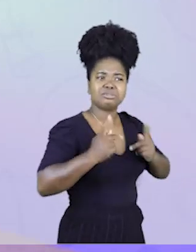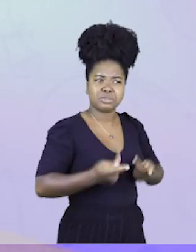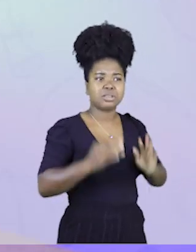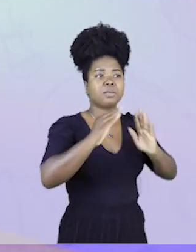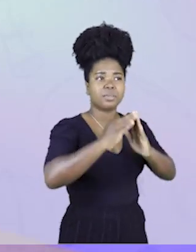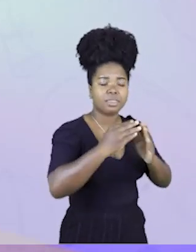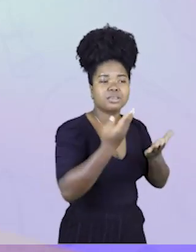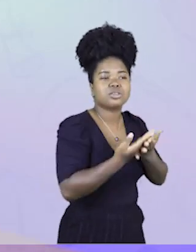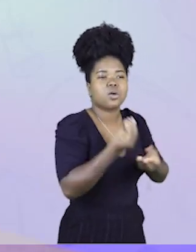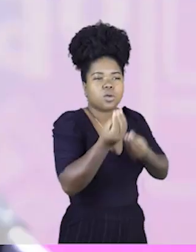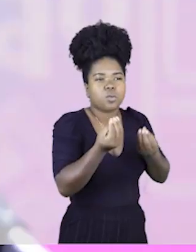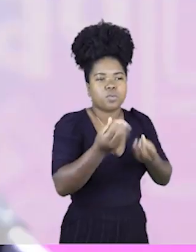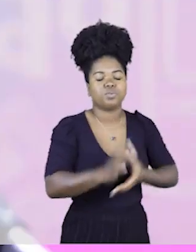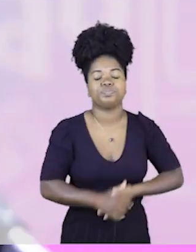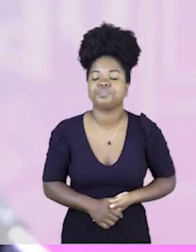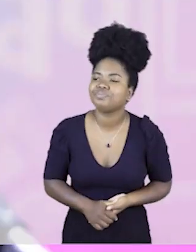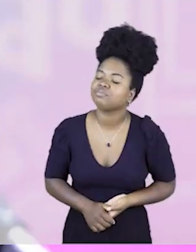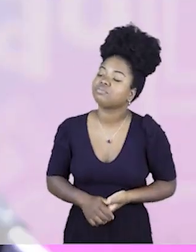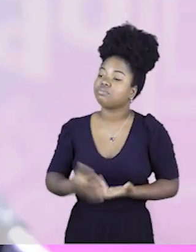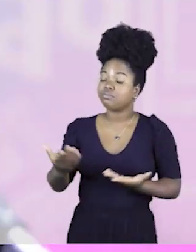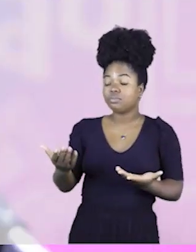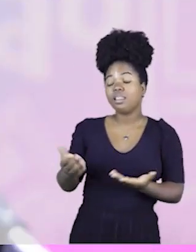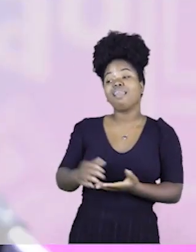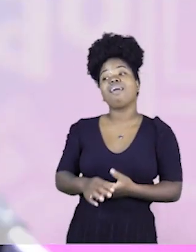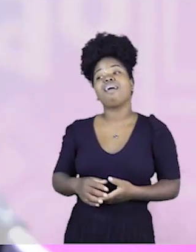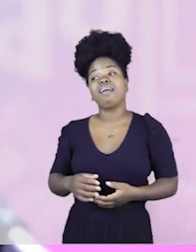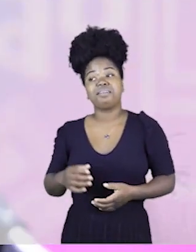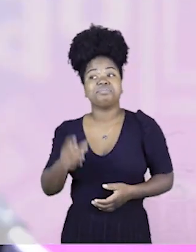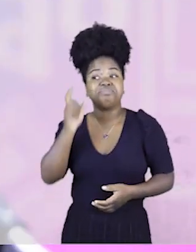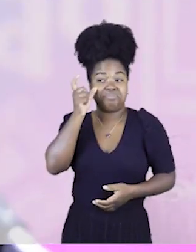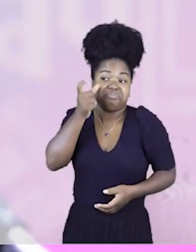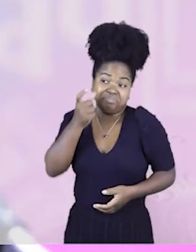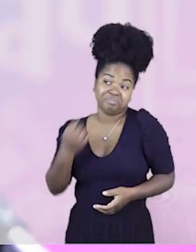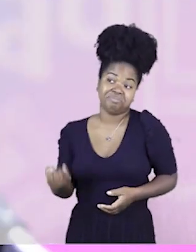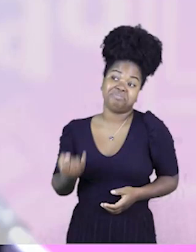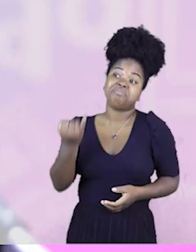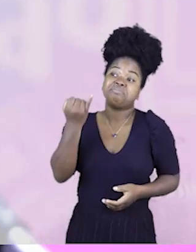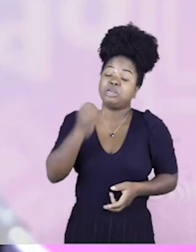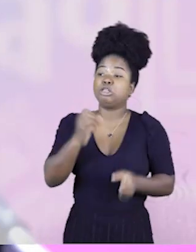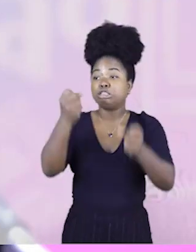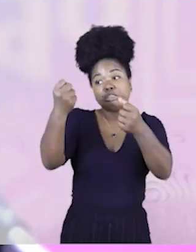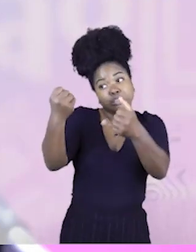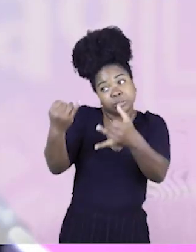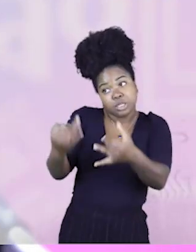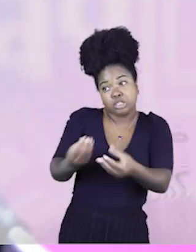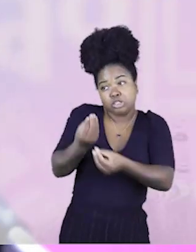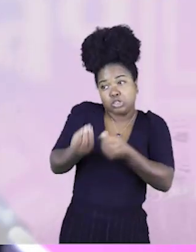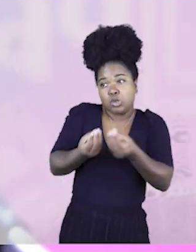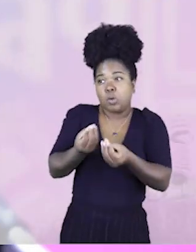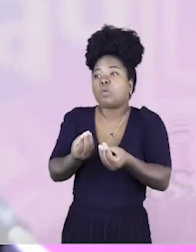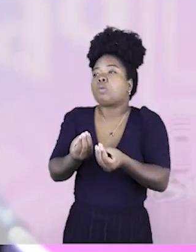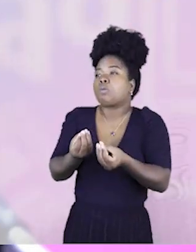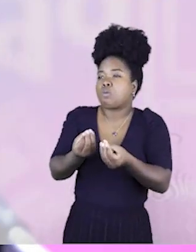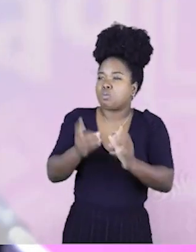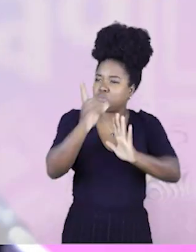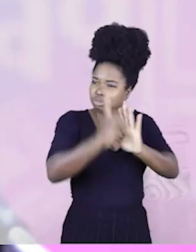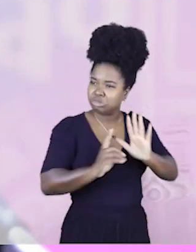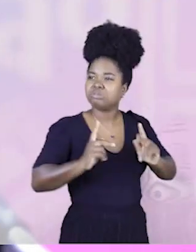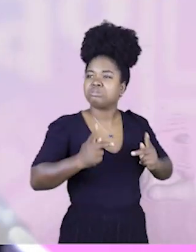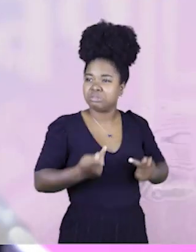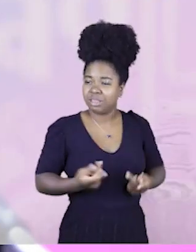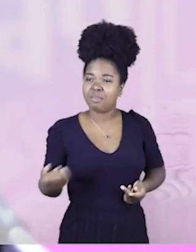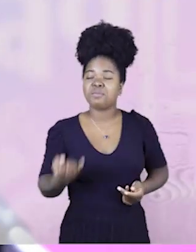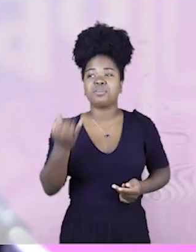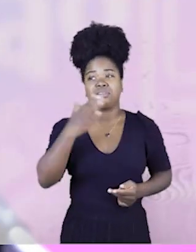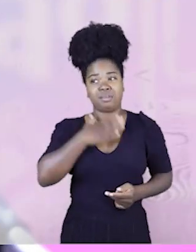importância na sua rotina? Assim, eu acho muito interessante falar sobre como essa pauta ganhou importância na minha rotina,